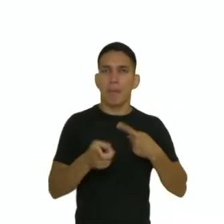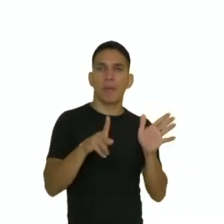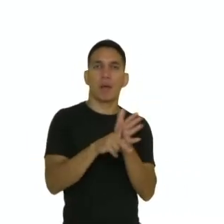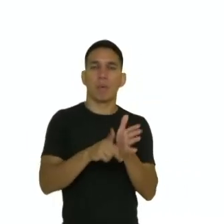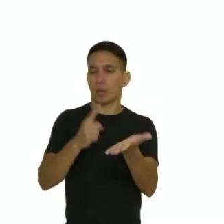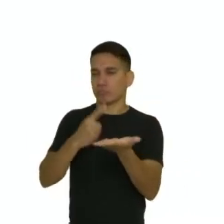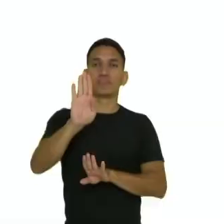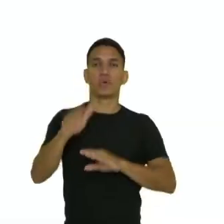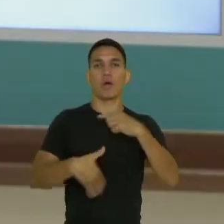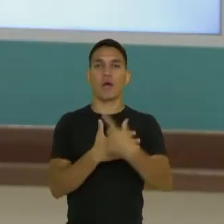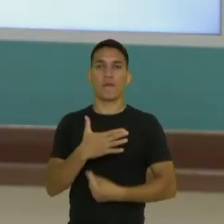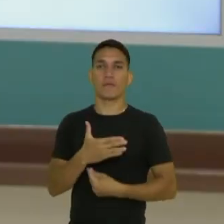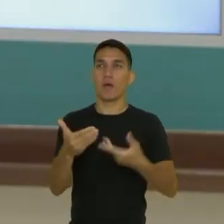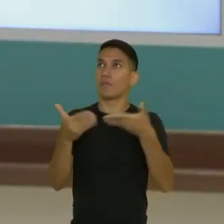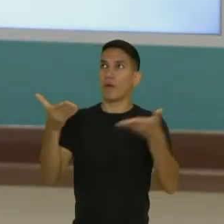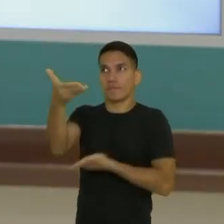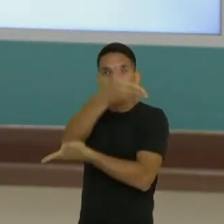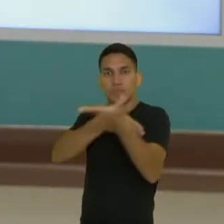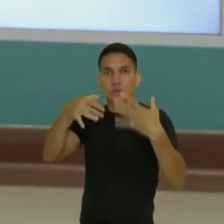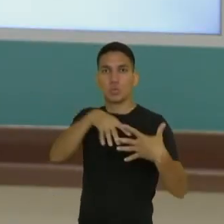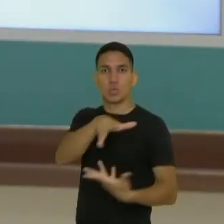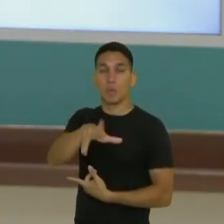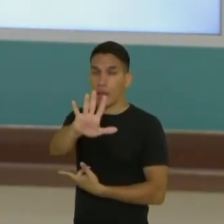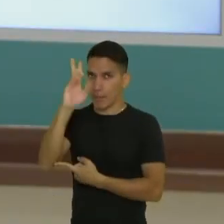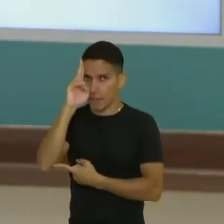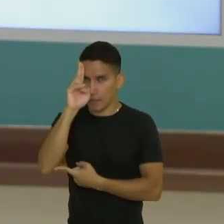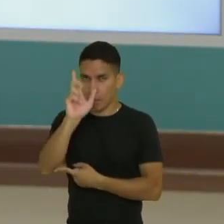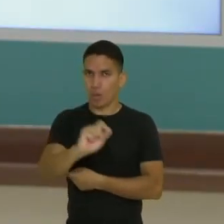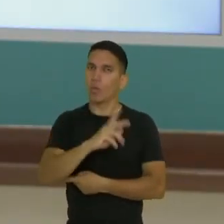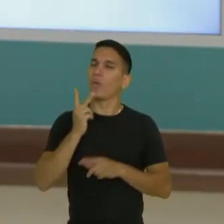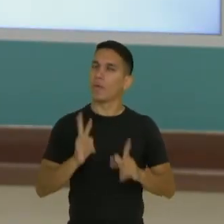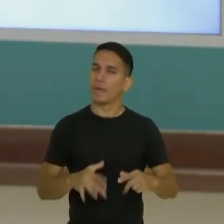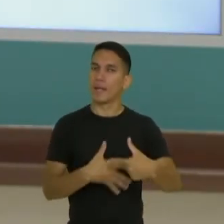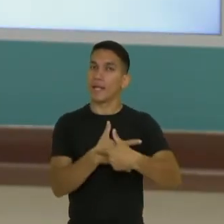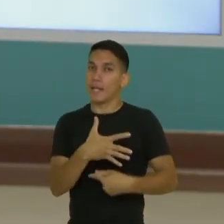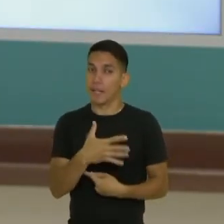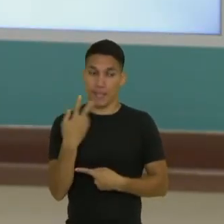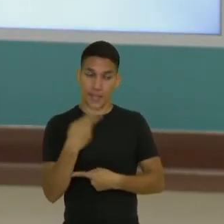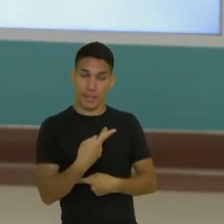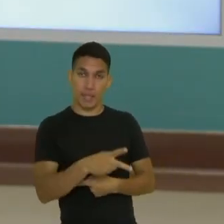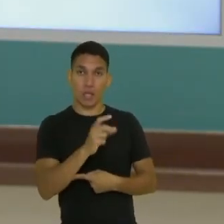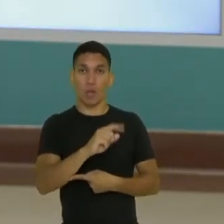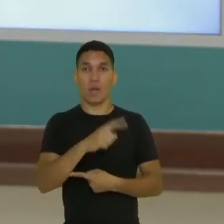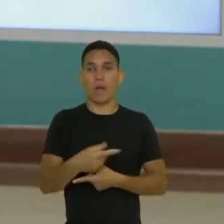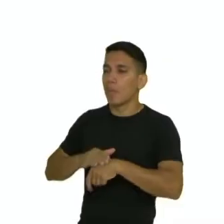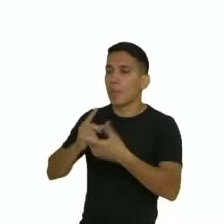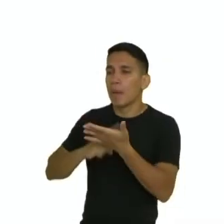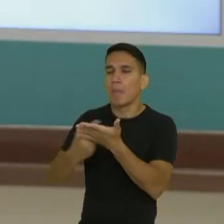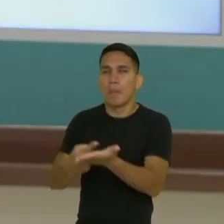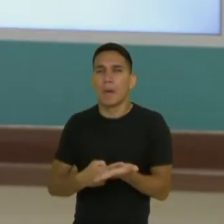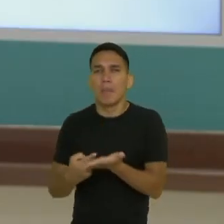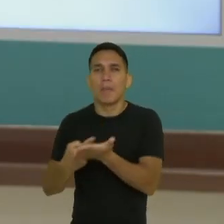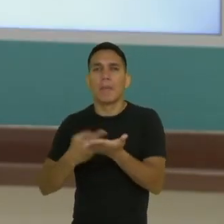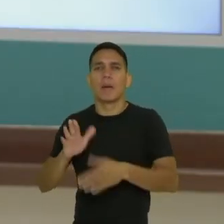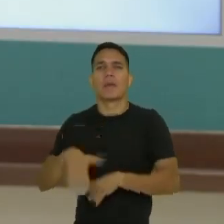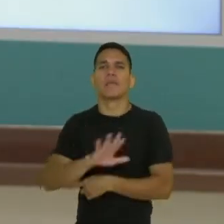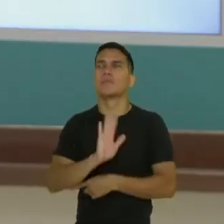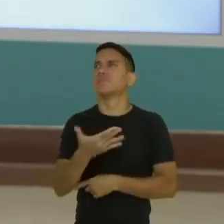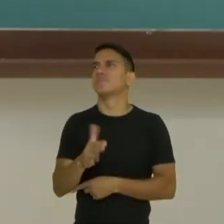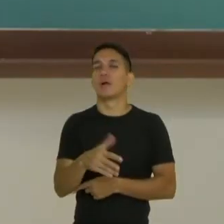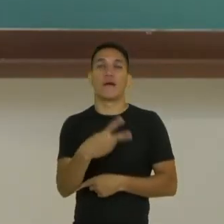têm alíquotas mais baixas e produtos com maior grau de elaboração de alíquotas maiores. Os 3